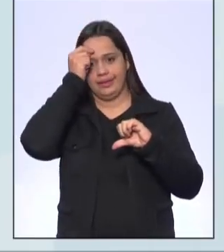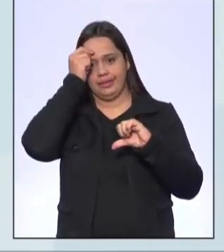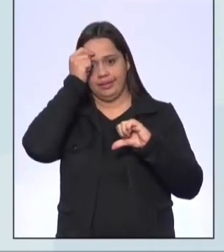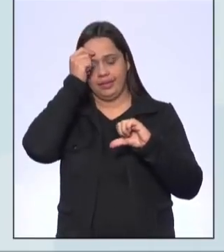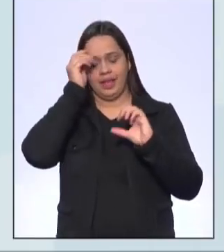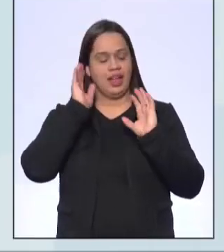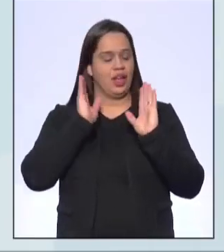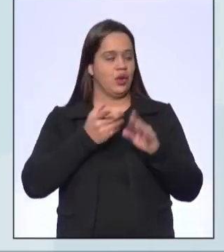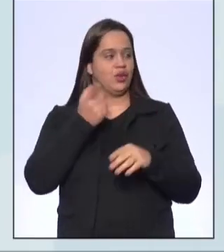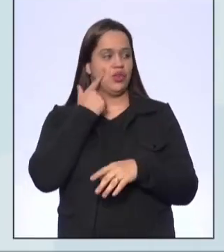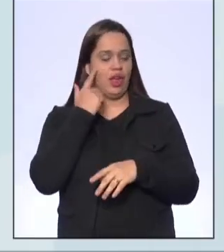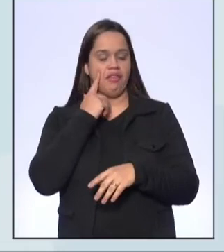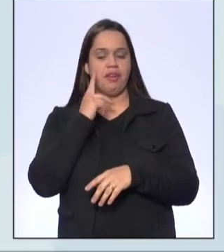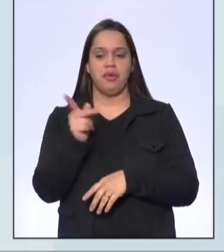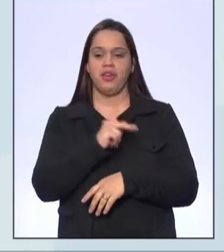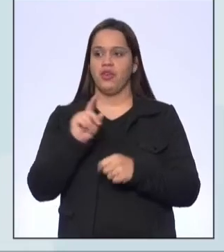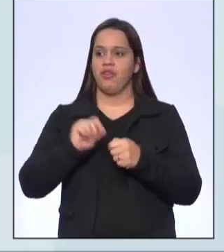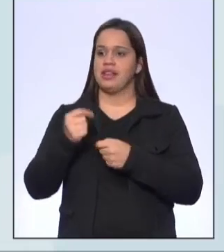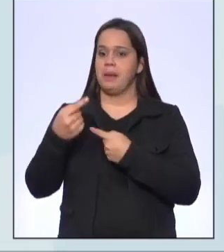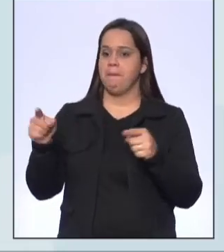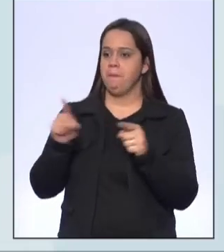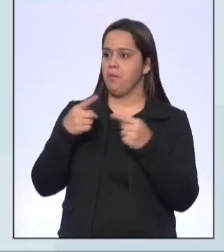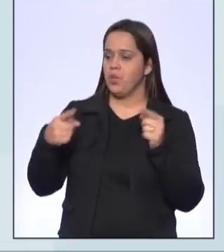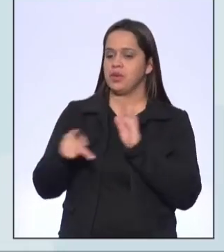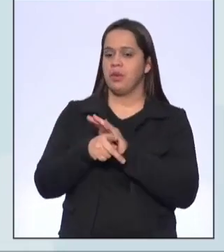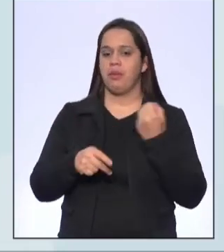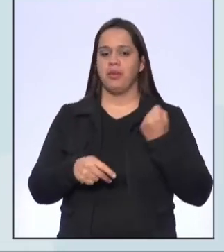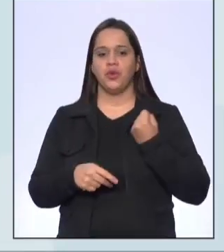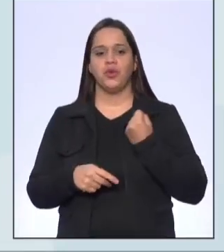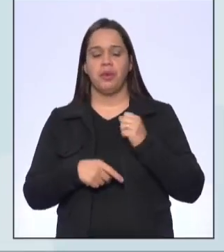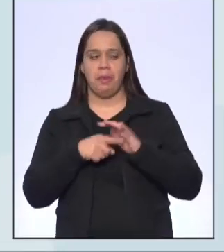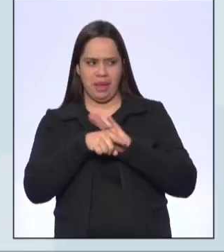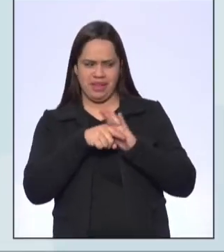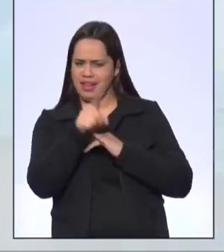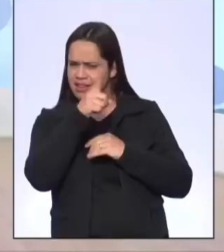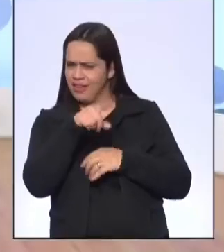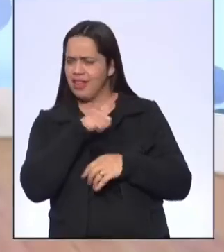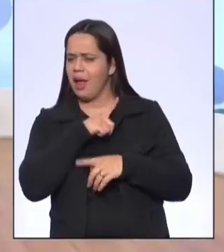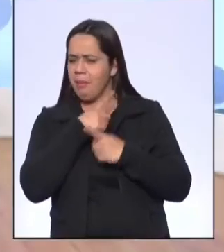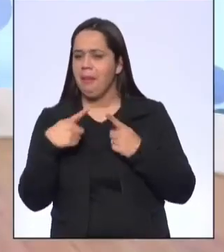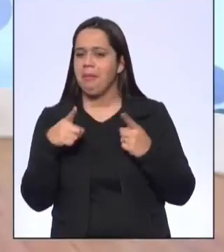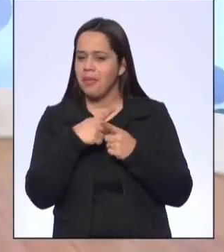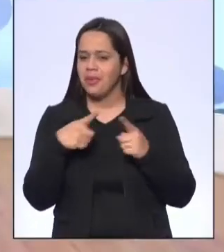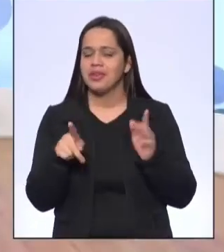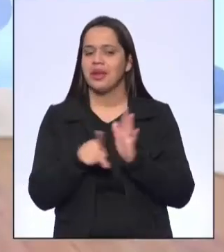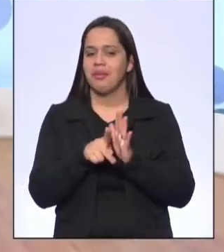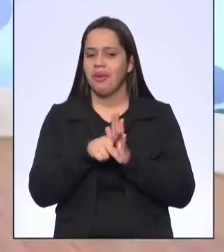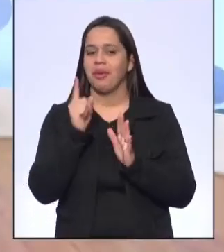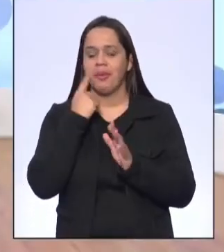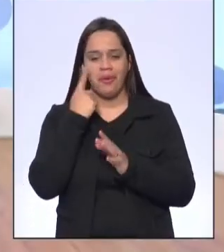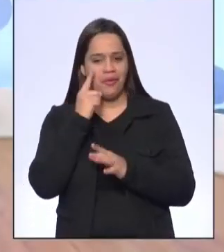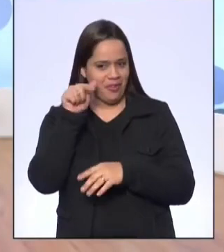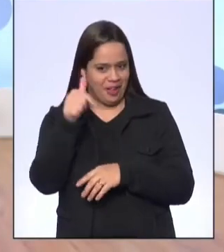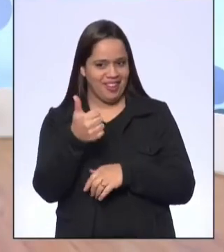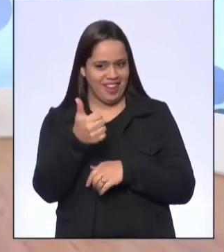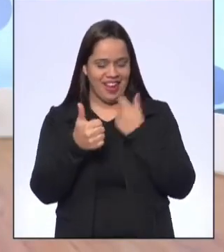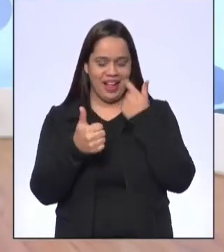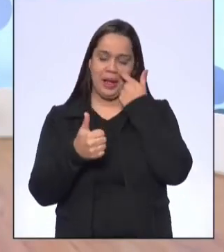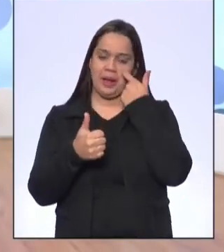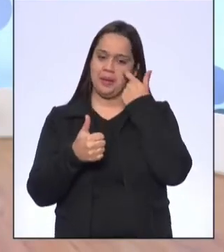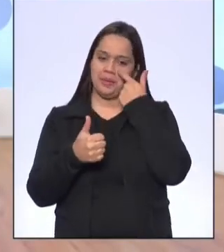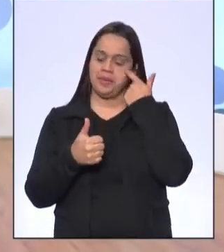uma música com esses primeiros números primos. Já? Dá uma pesquisada aí, galera. Tem uma musiquinha. Vamos depois dar uma olhada, né?